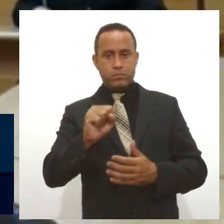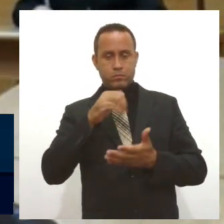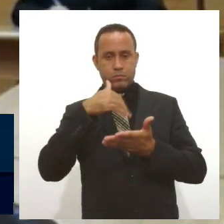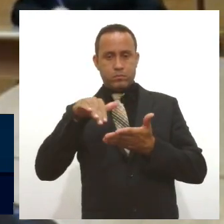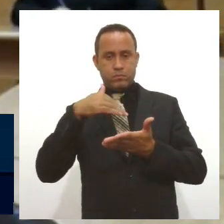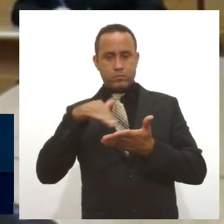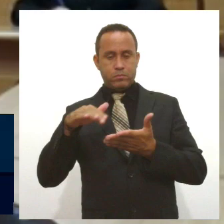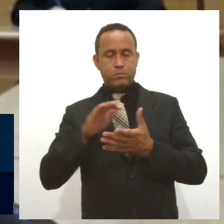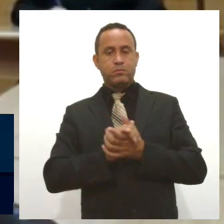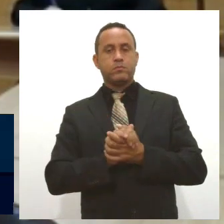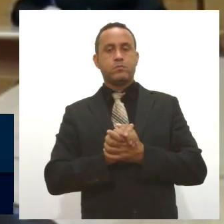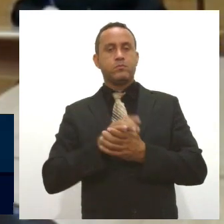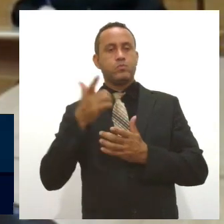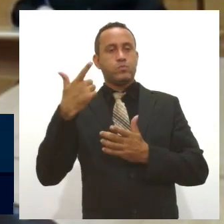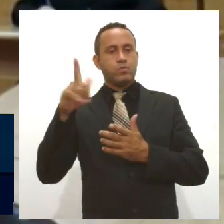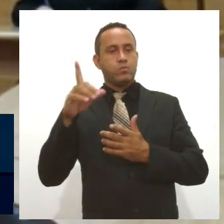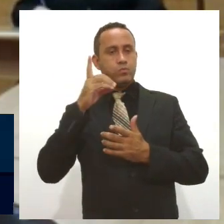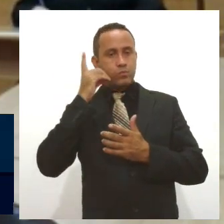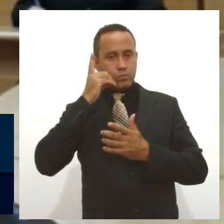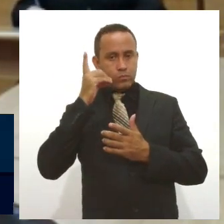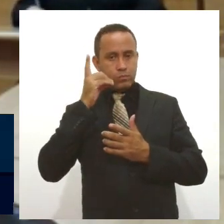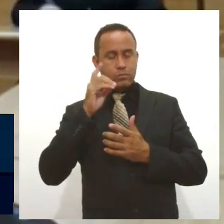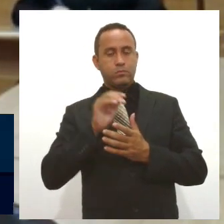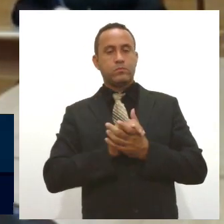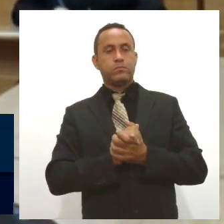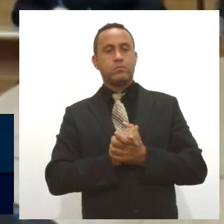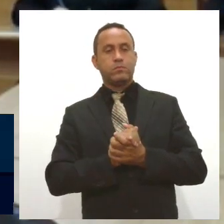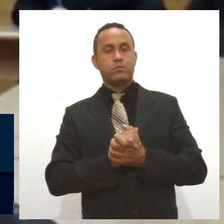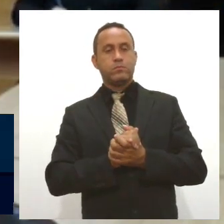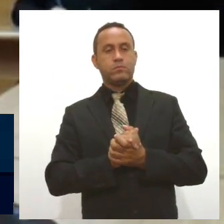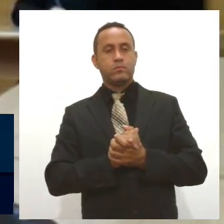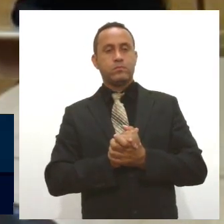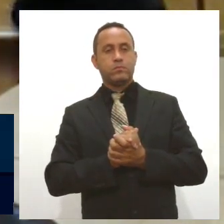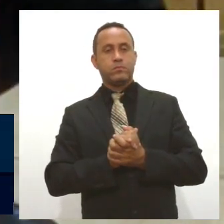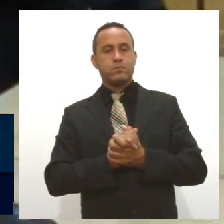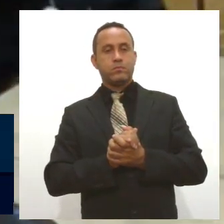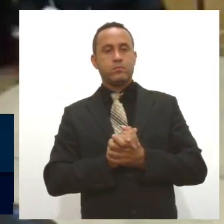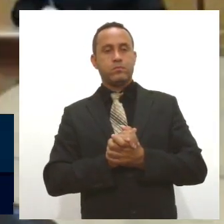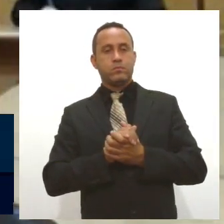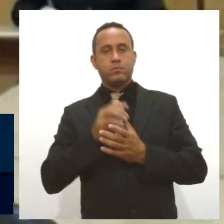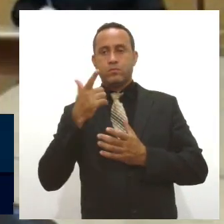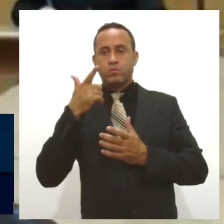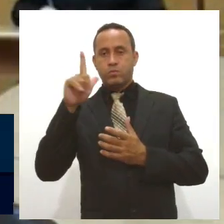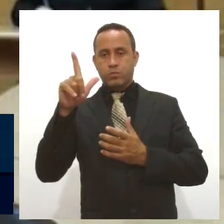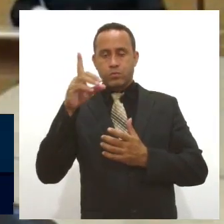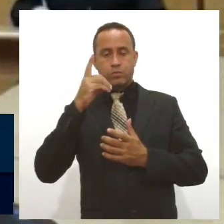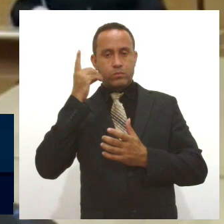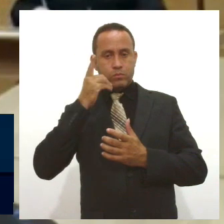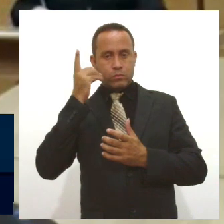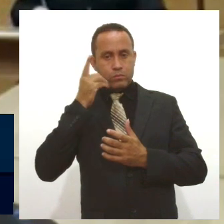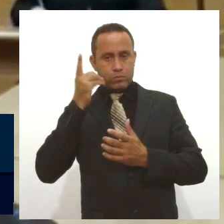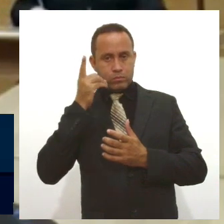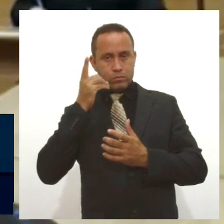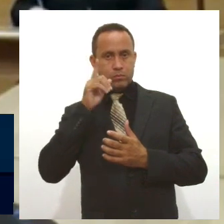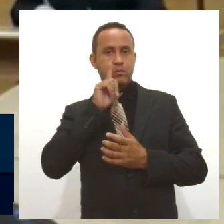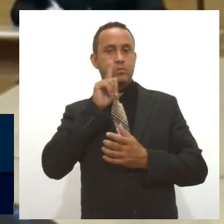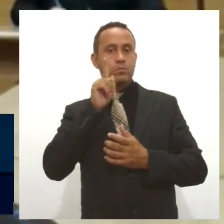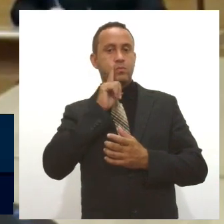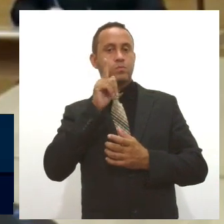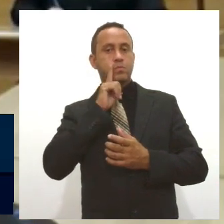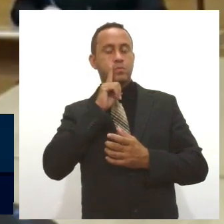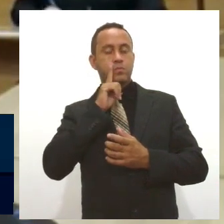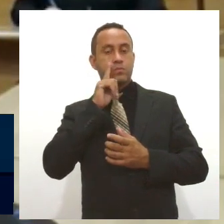mais Adélio, quarta secretária, Adailton Martins, Dilson de Agrippino, Dina Almeida, Gilmar Carvalho,